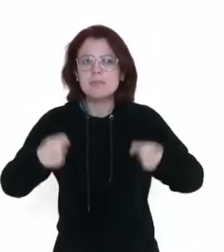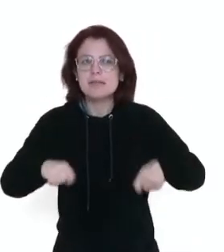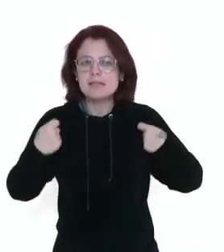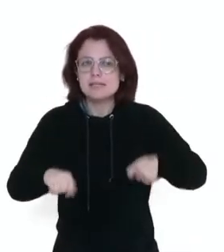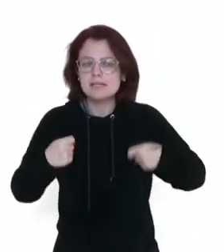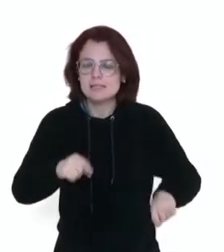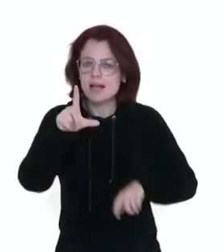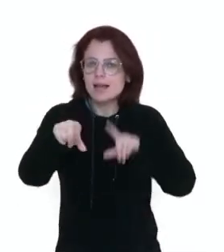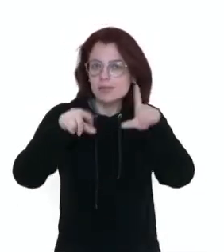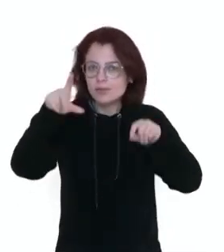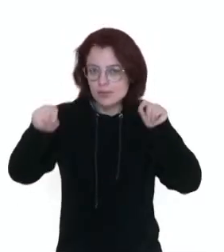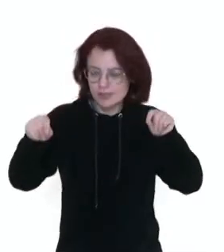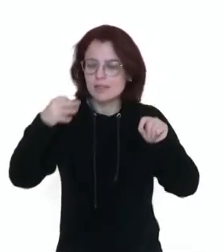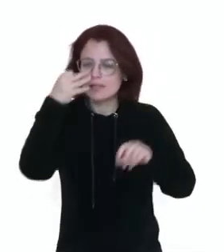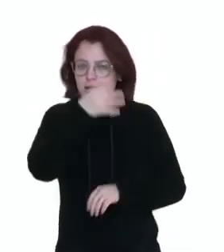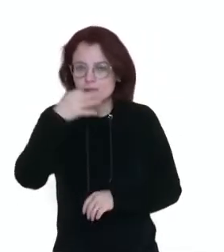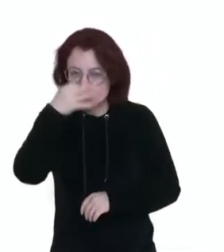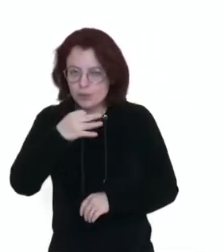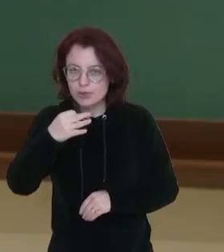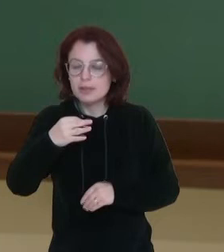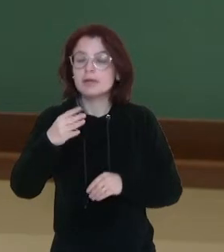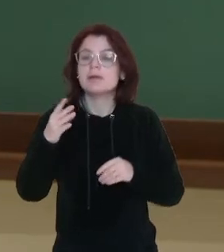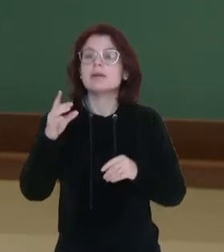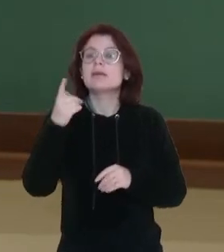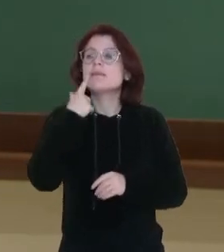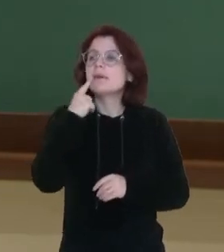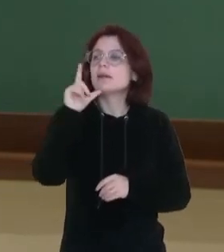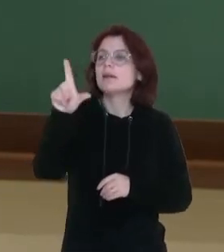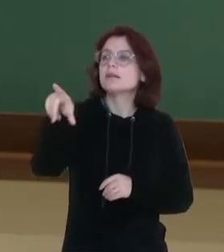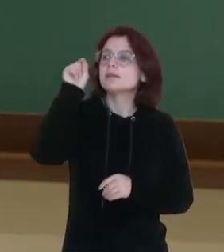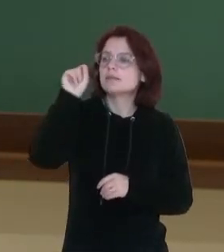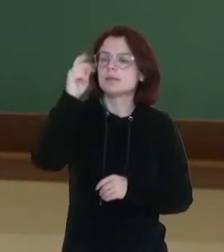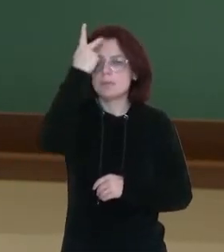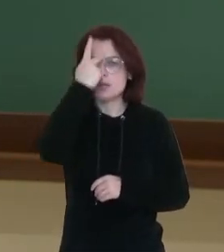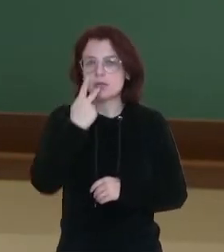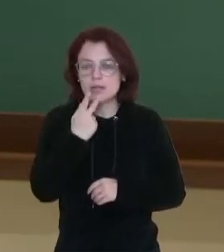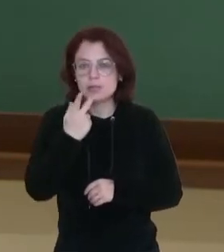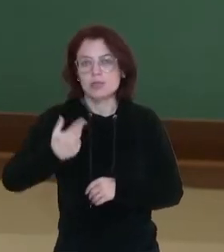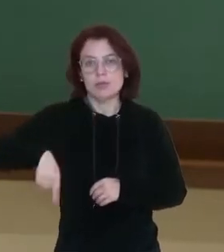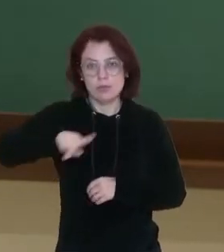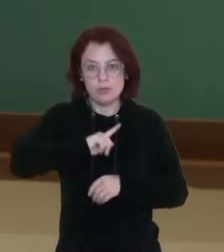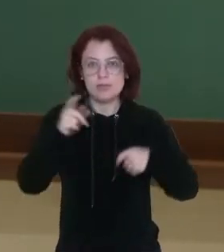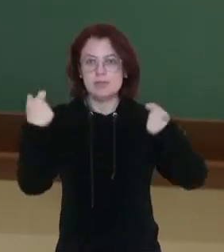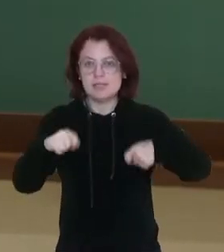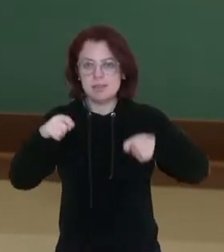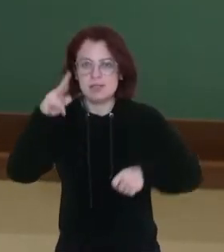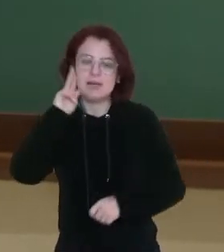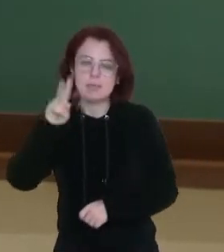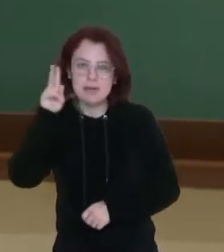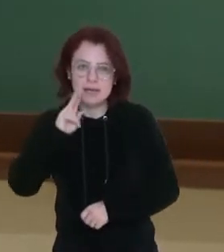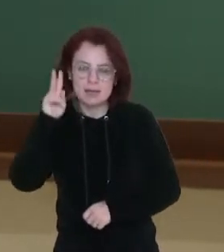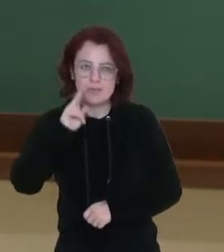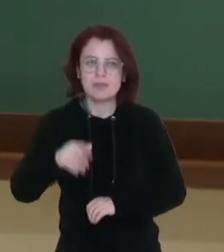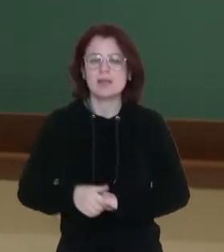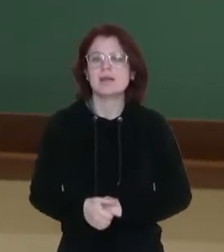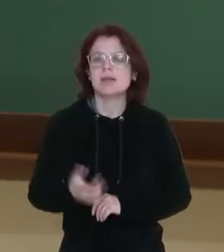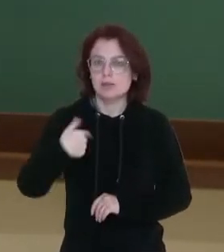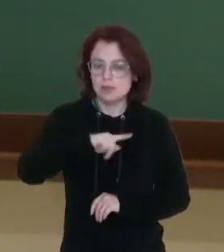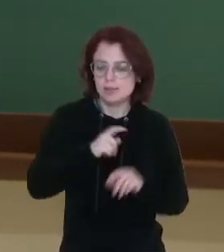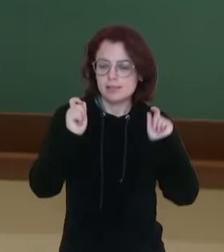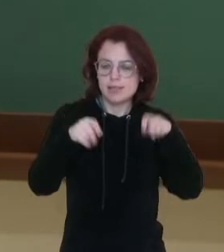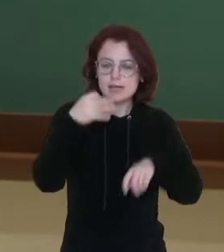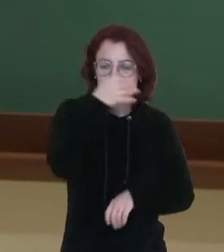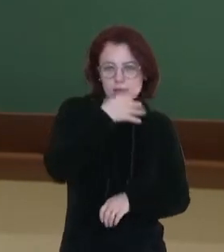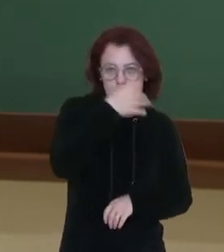narrador e definir os personagens, certo? Então, só para a gente se lembrar sobre os tipos de narrador, eu posso ter um narrador em